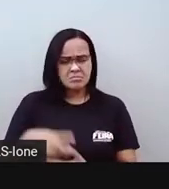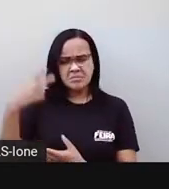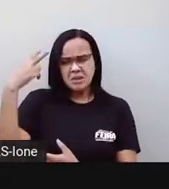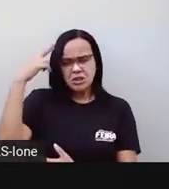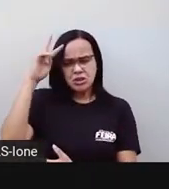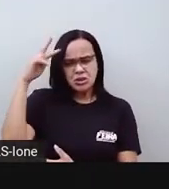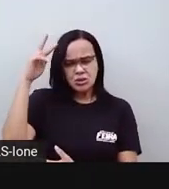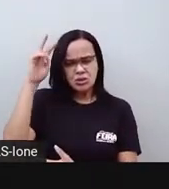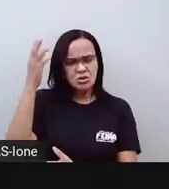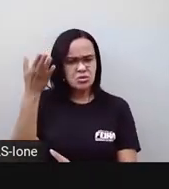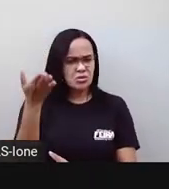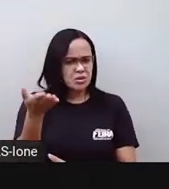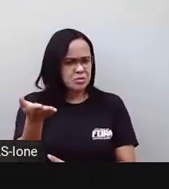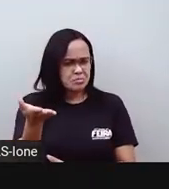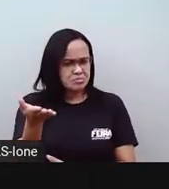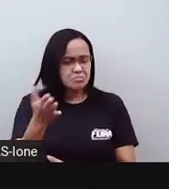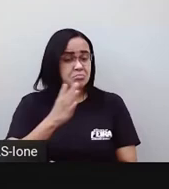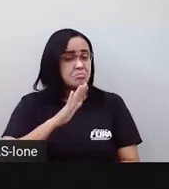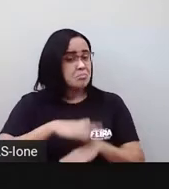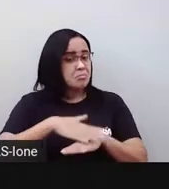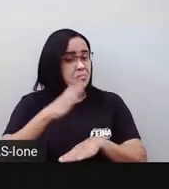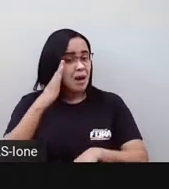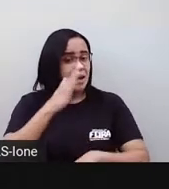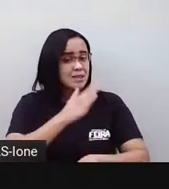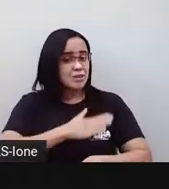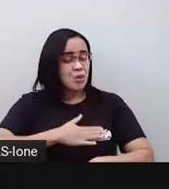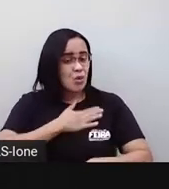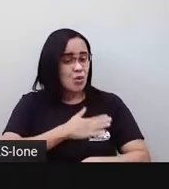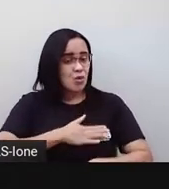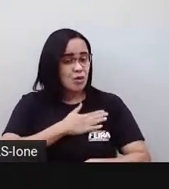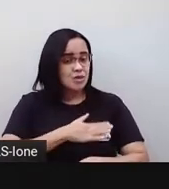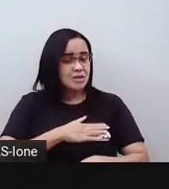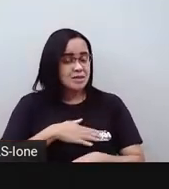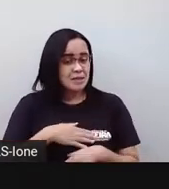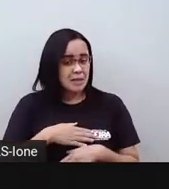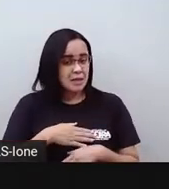você prefere? Vocês gostam de ouvir histórias de